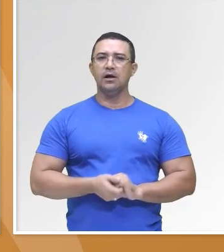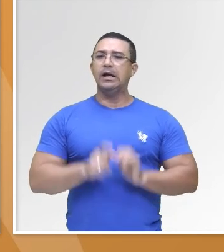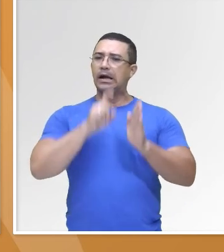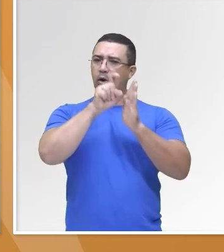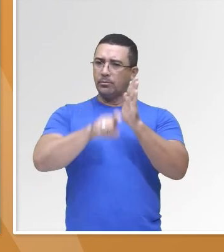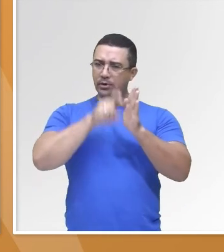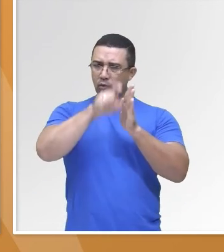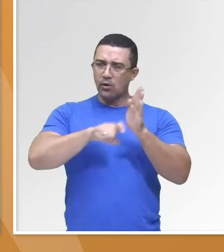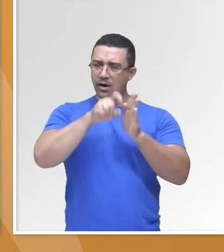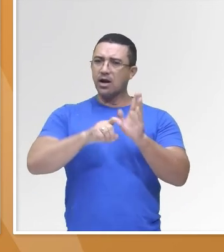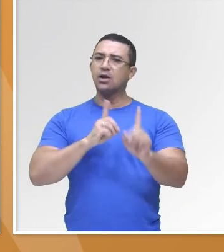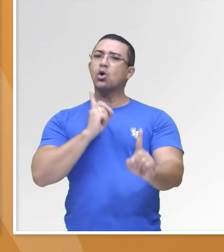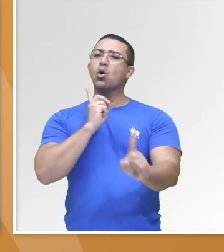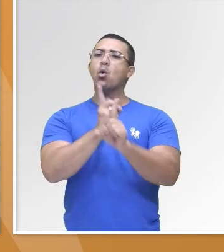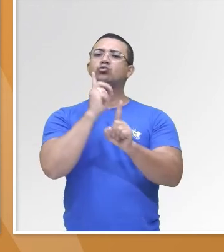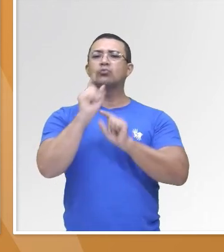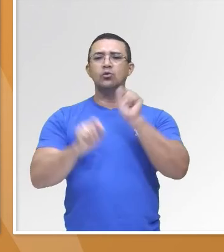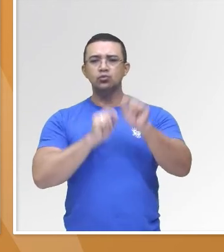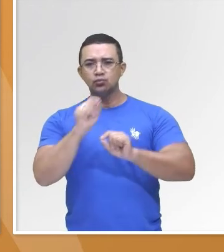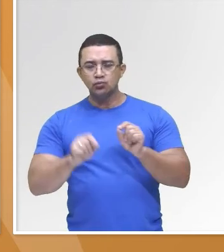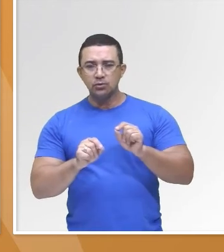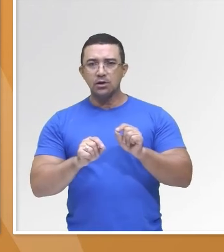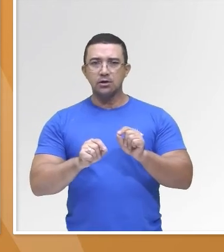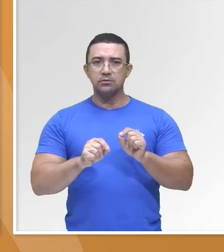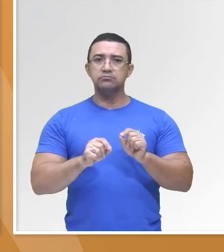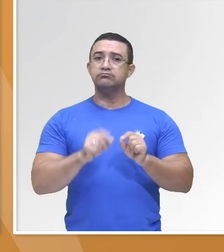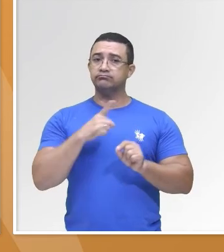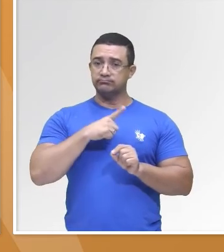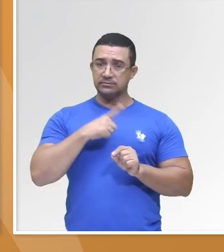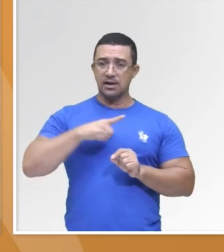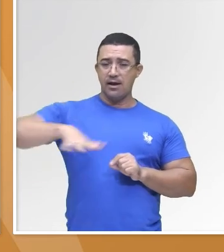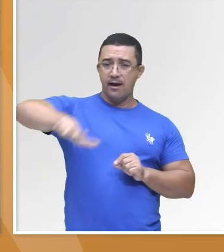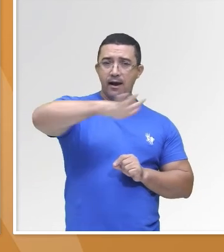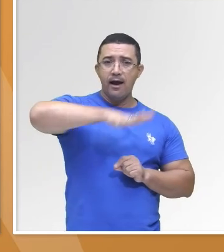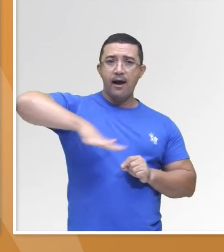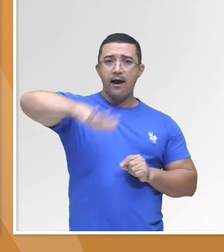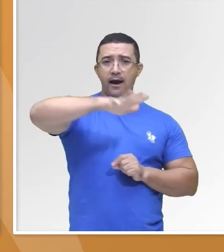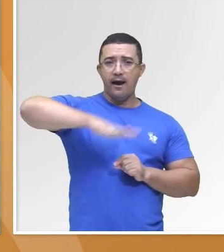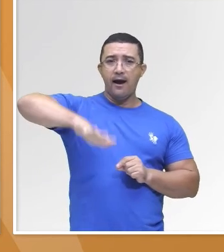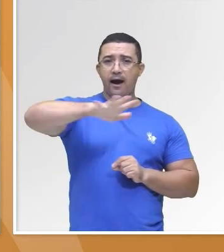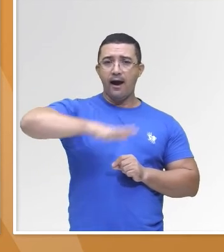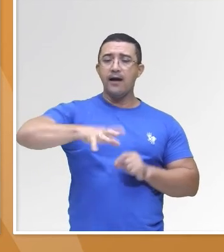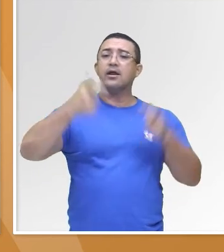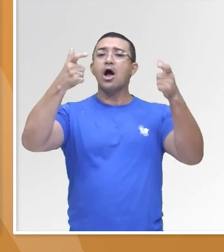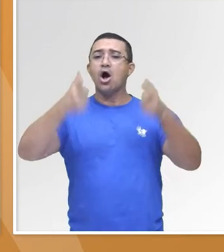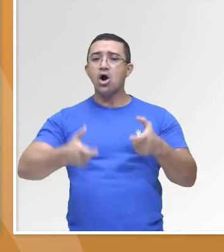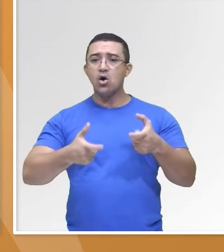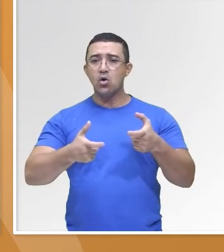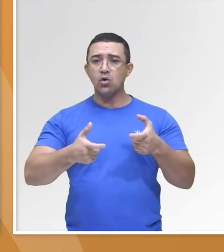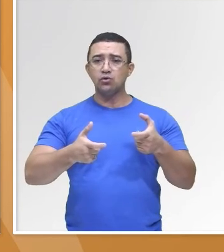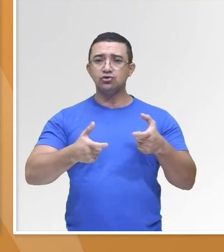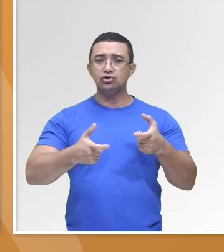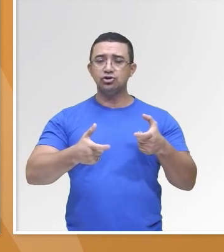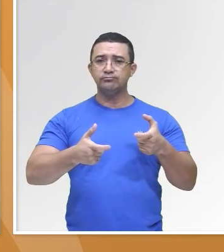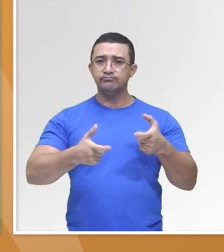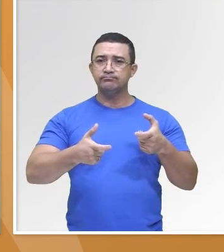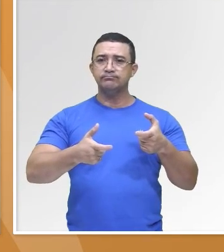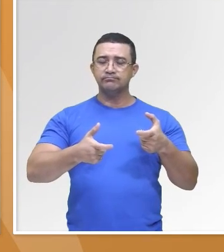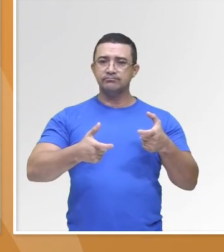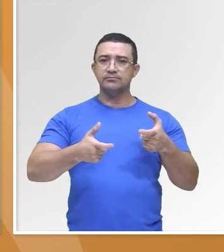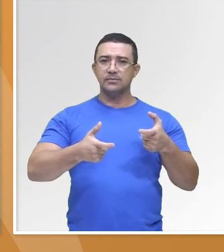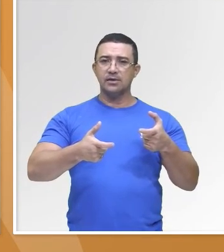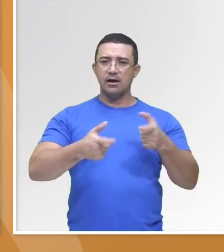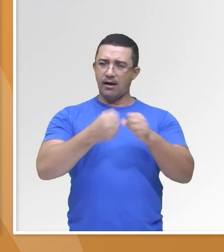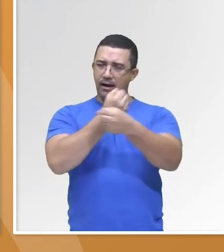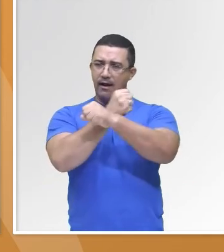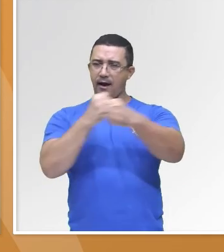vamos encontrar os latifúndios, tá? Onde nós temos aí áreas bastante elevadas,